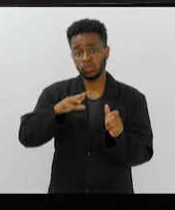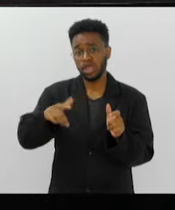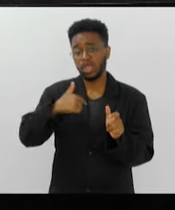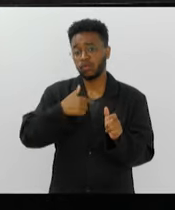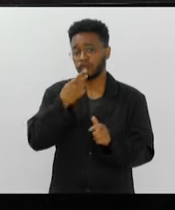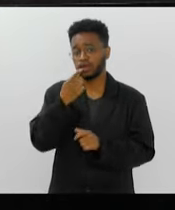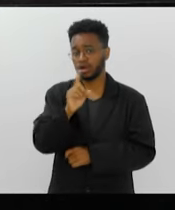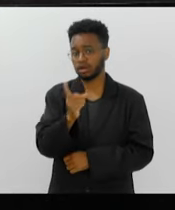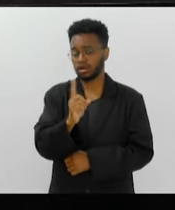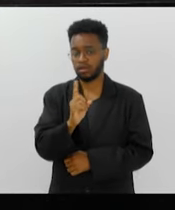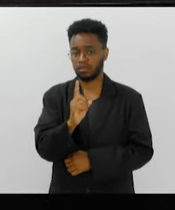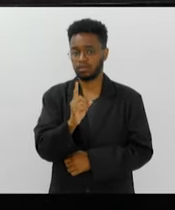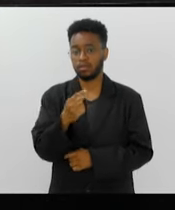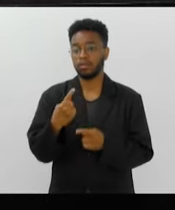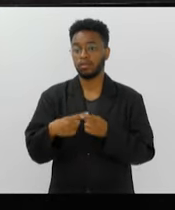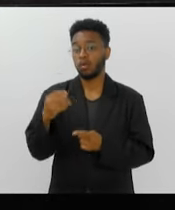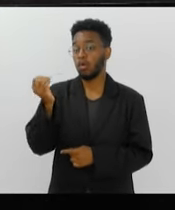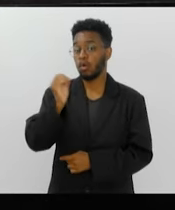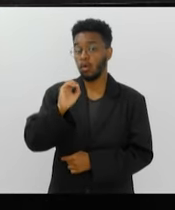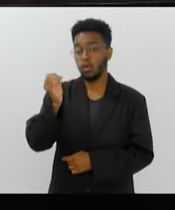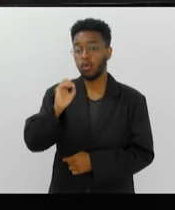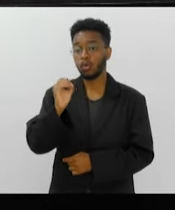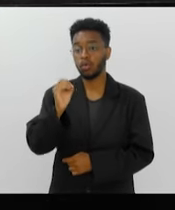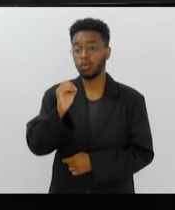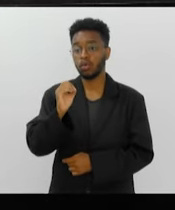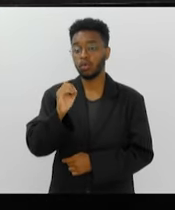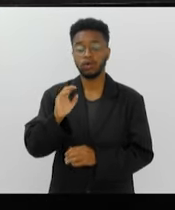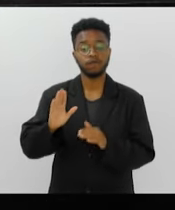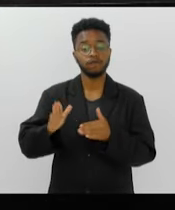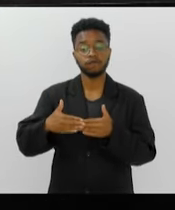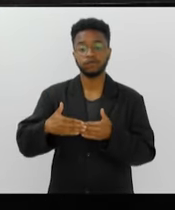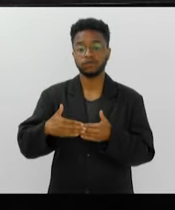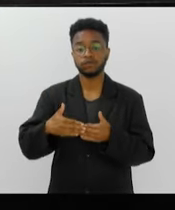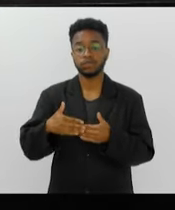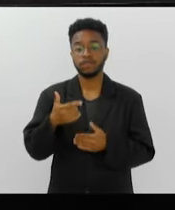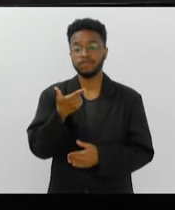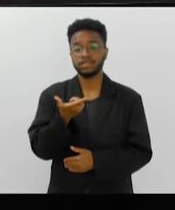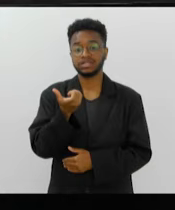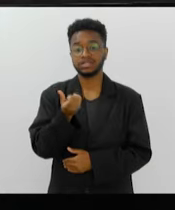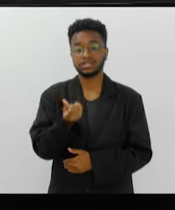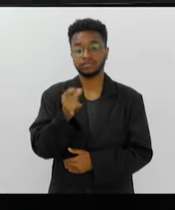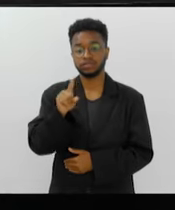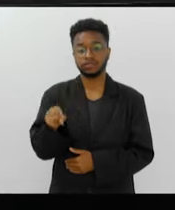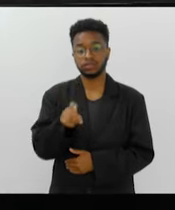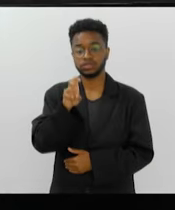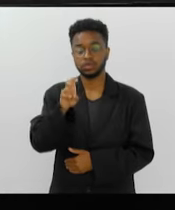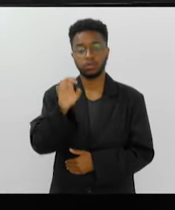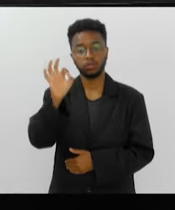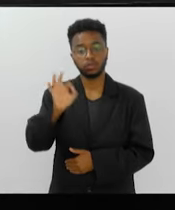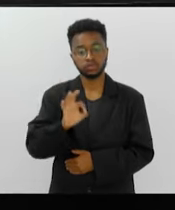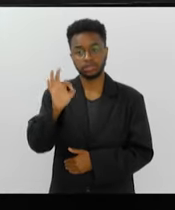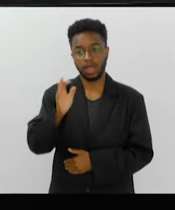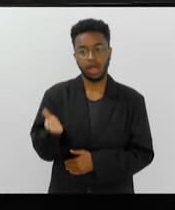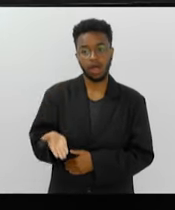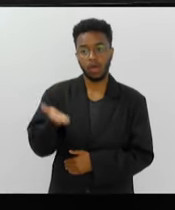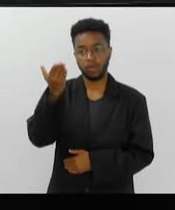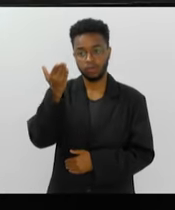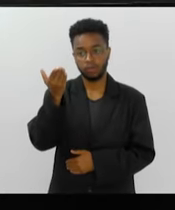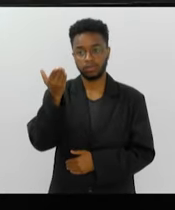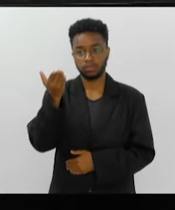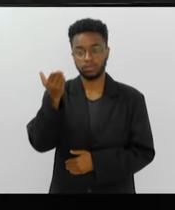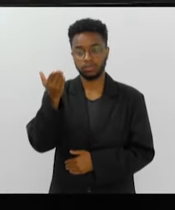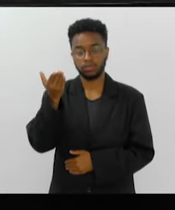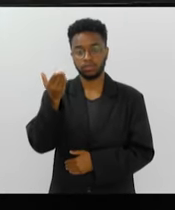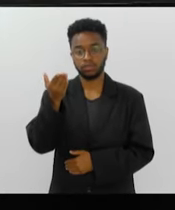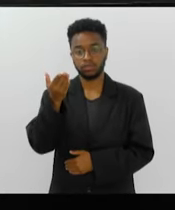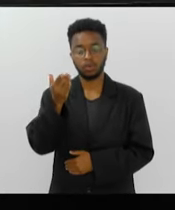não outubro fechou com até 26,5 de aumento da rouba do